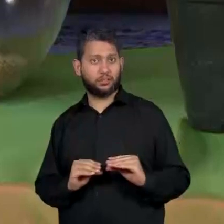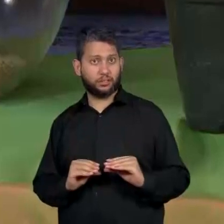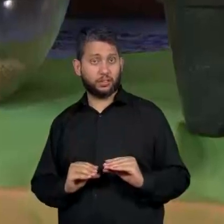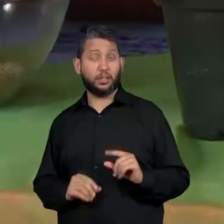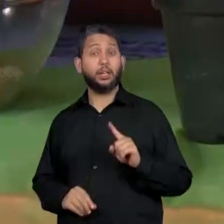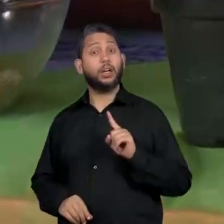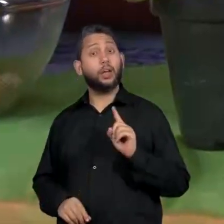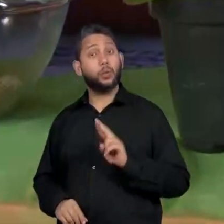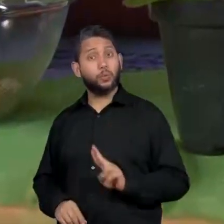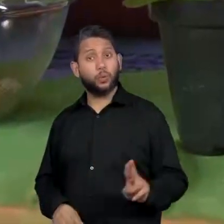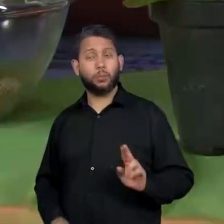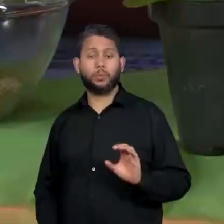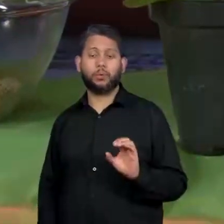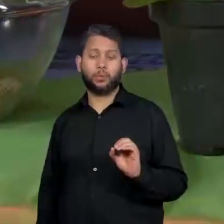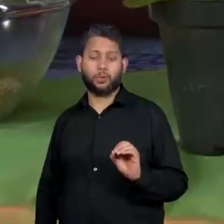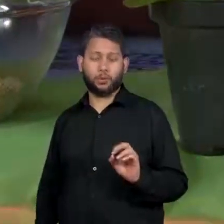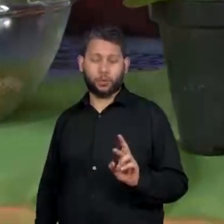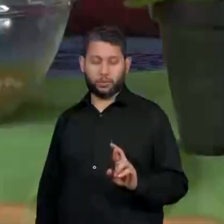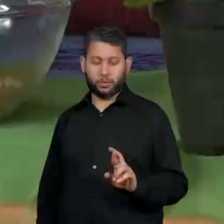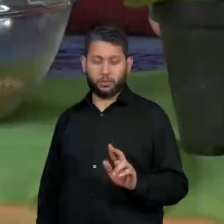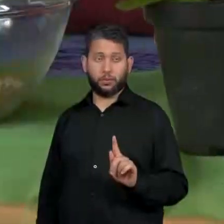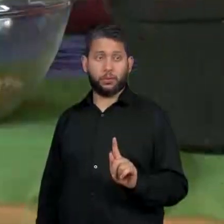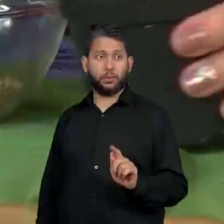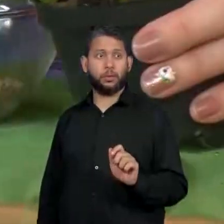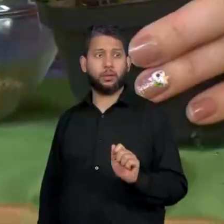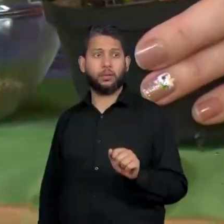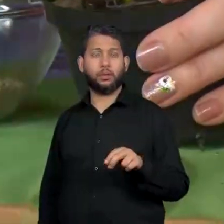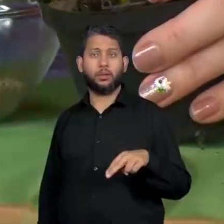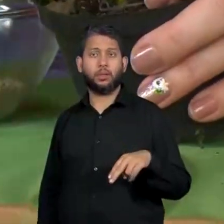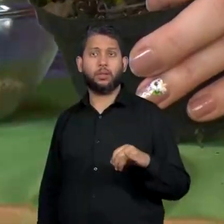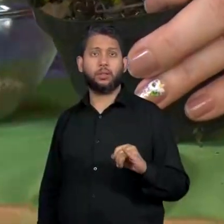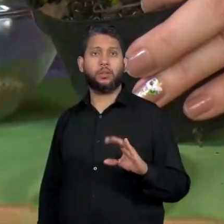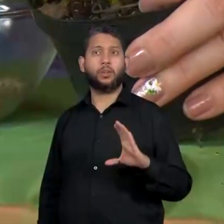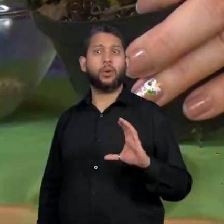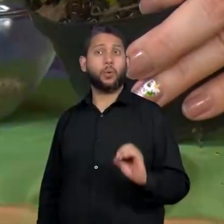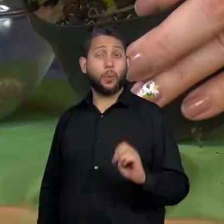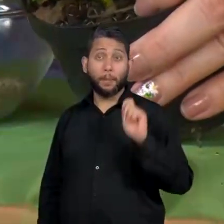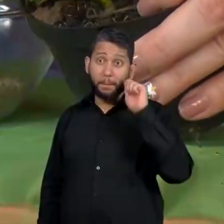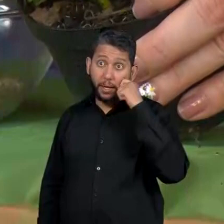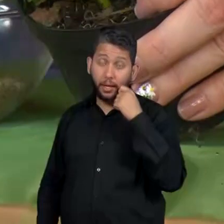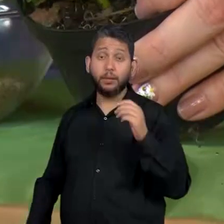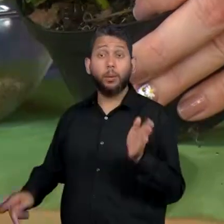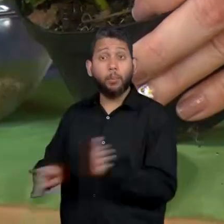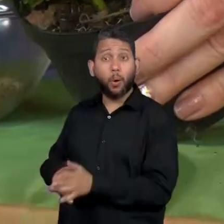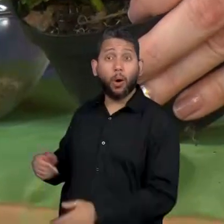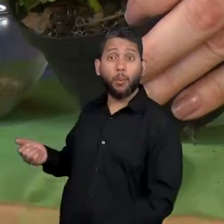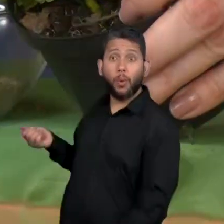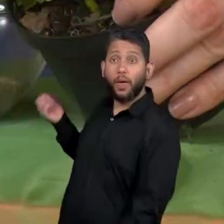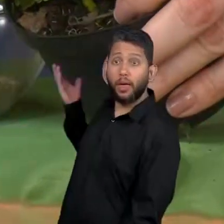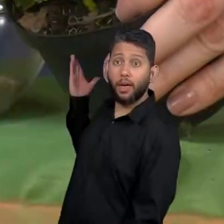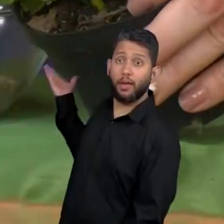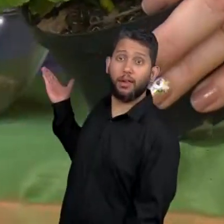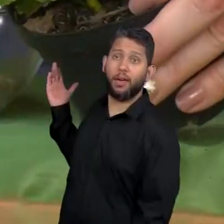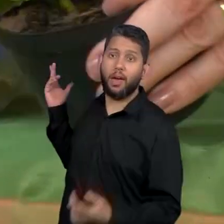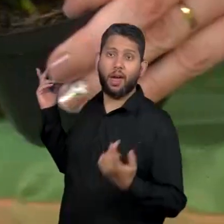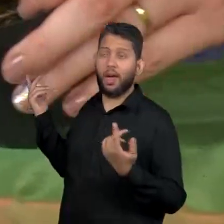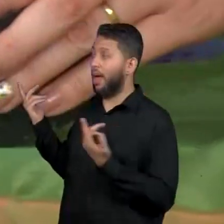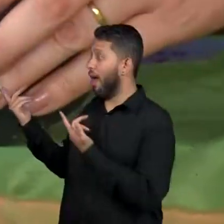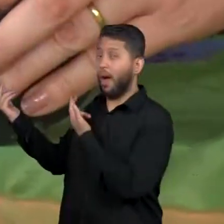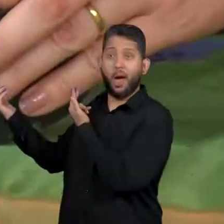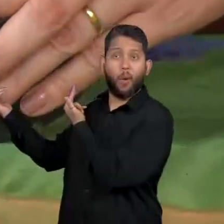orgânico aí, a terrinha, que é essa mesma terrinha preta aqui que a gente usa para plantar, tá bom? Que